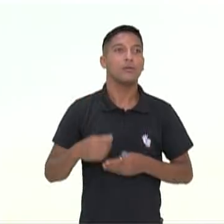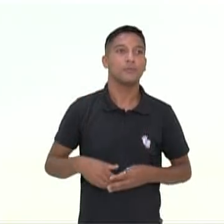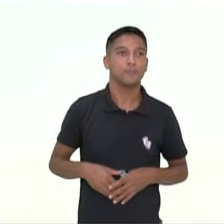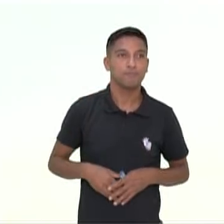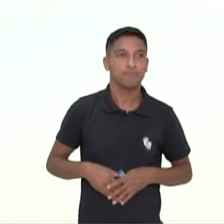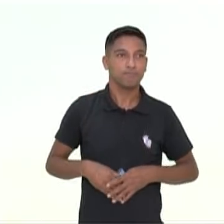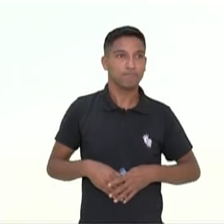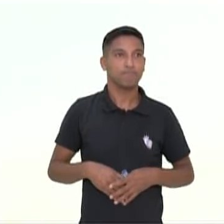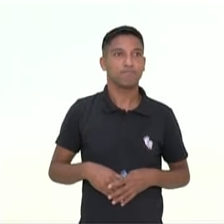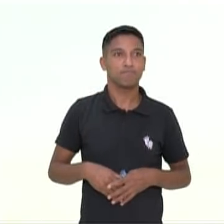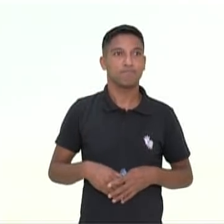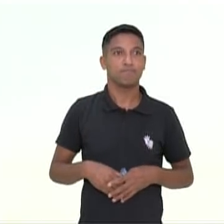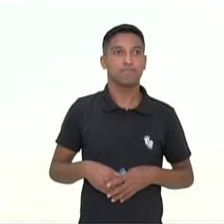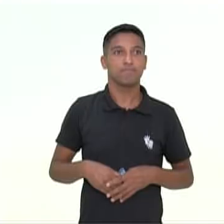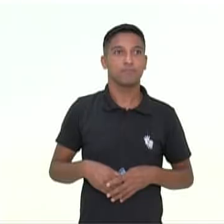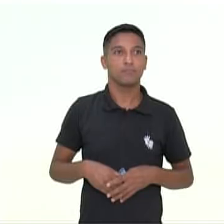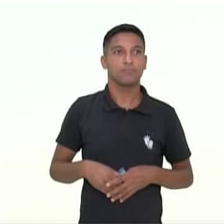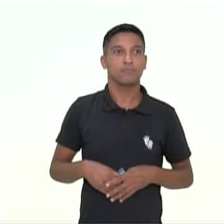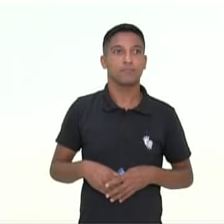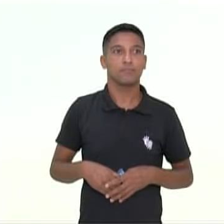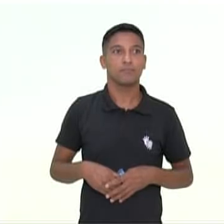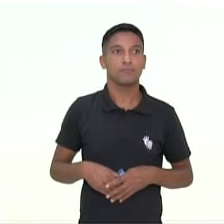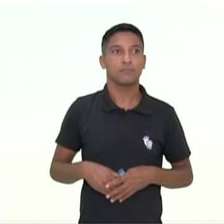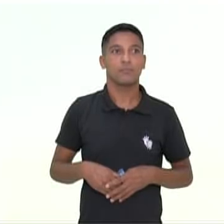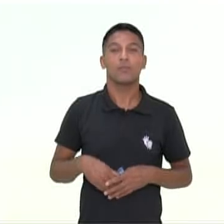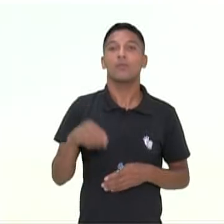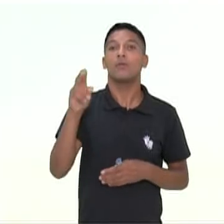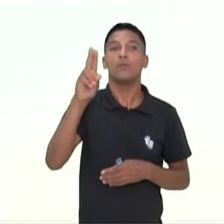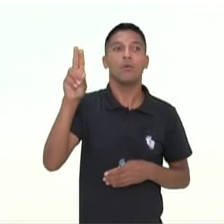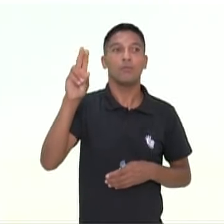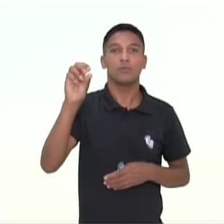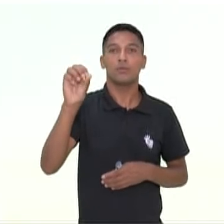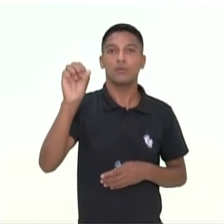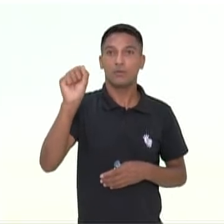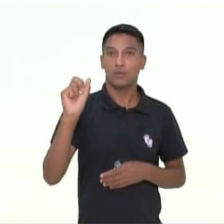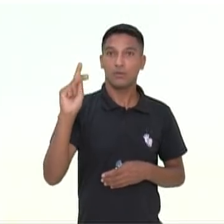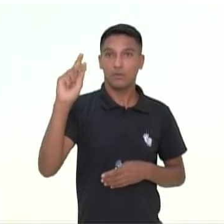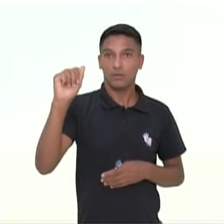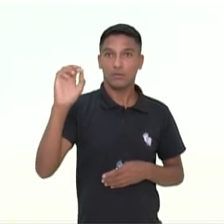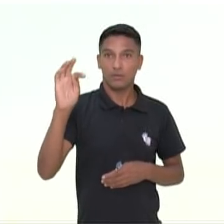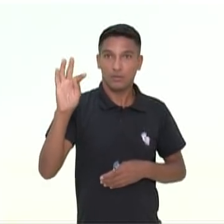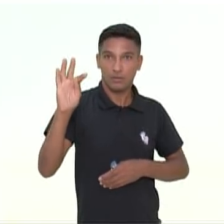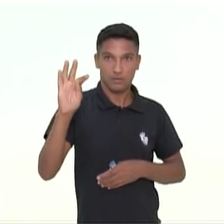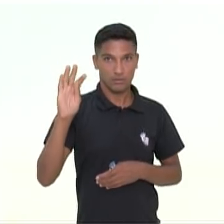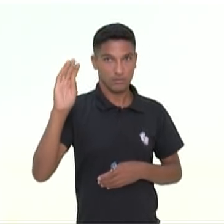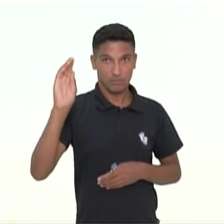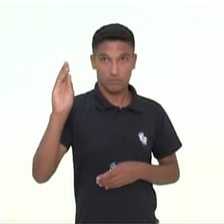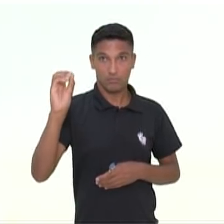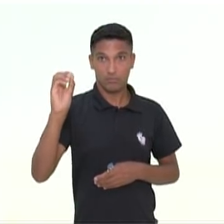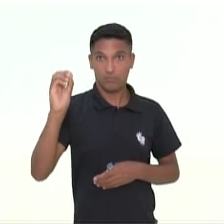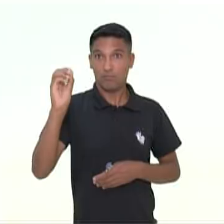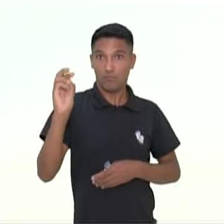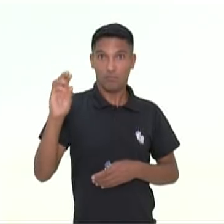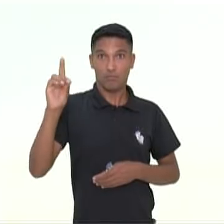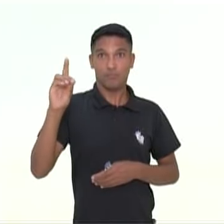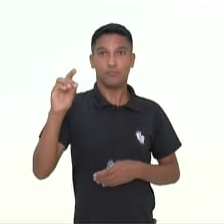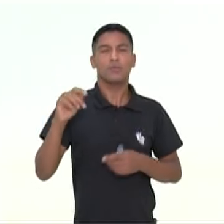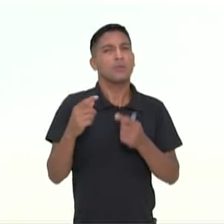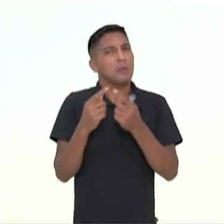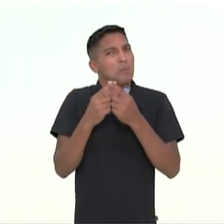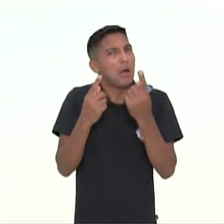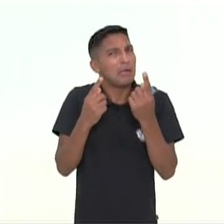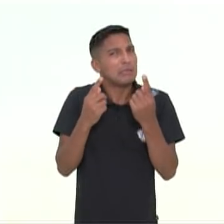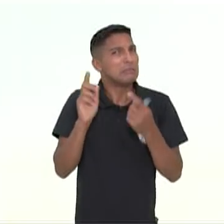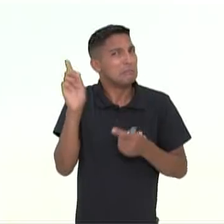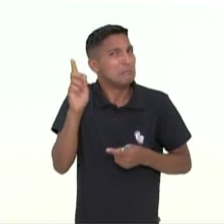certo como que o skate surgiu, mas existem algumas teorias, tá? Uma das teorias diz que o nascimento ocorreu nos